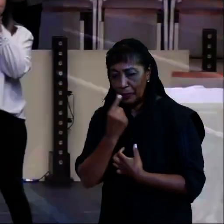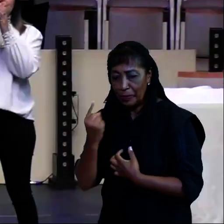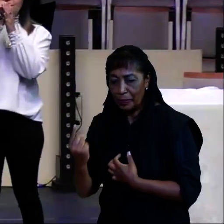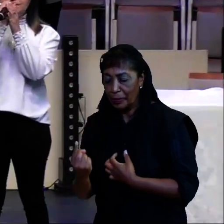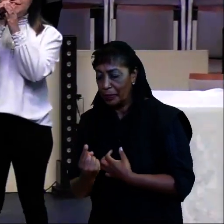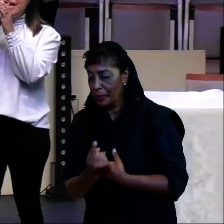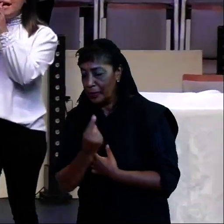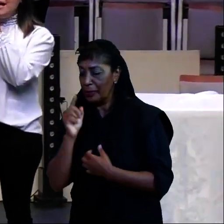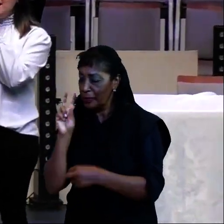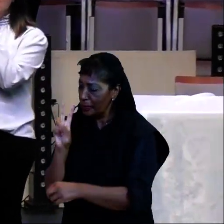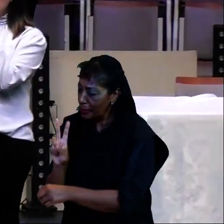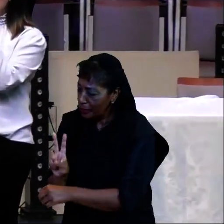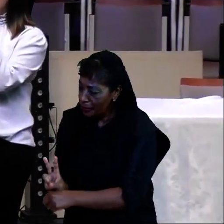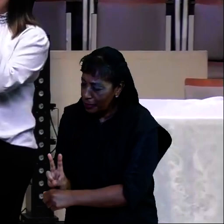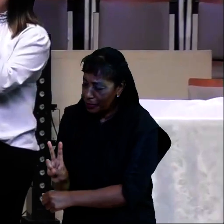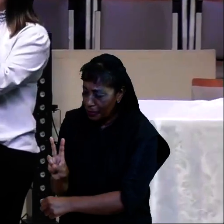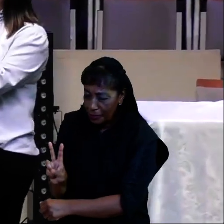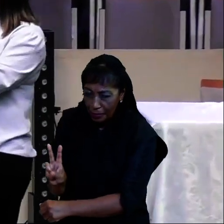Cuidei de você.